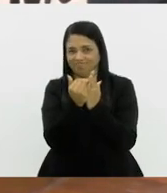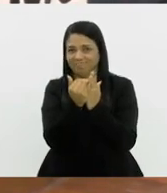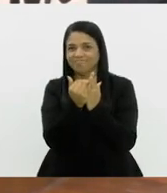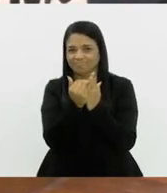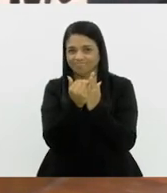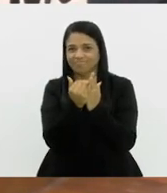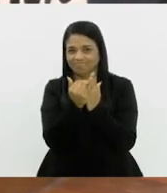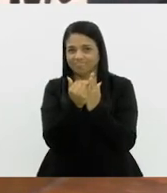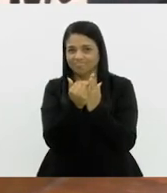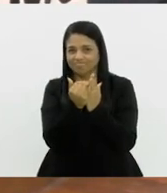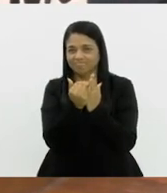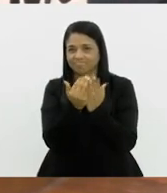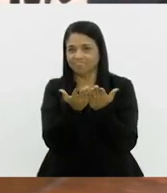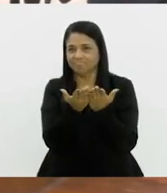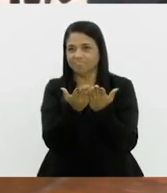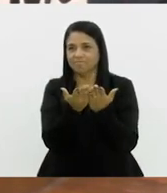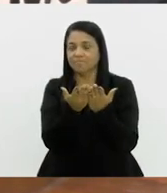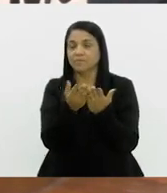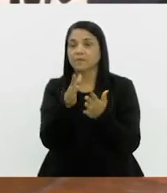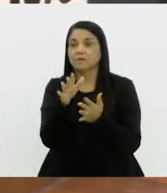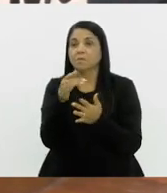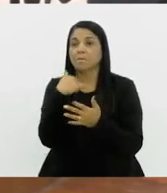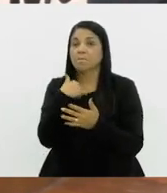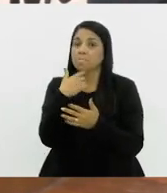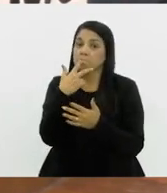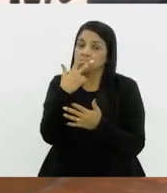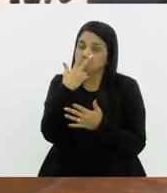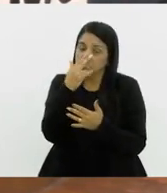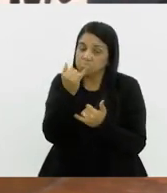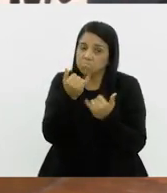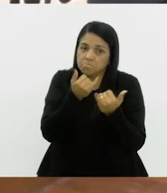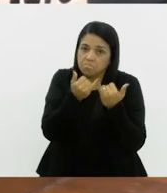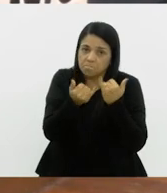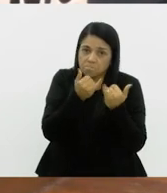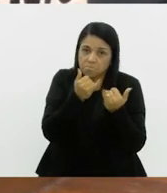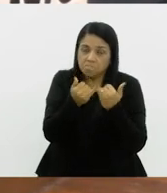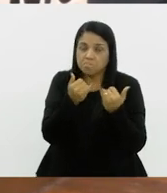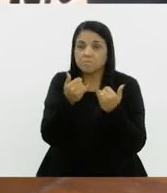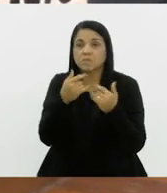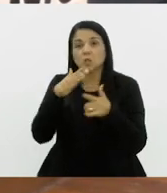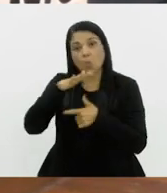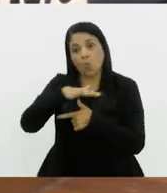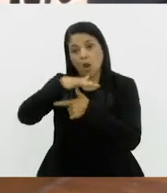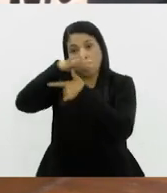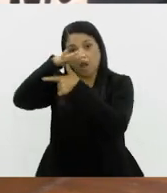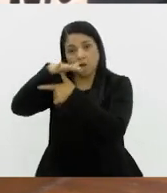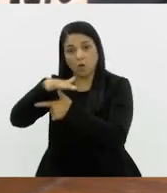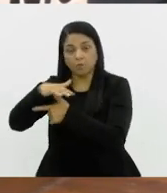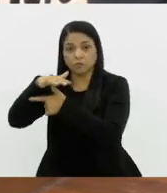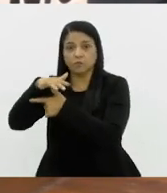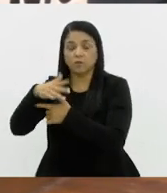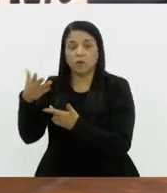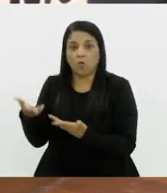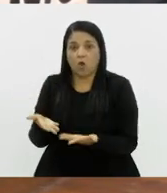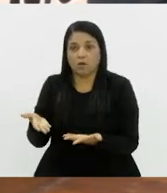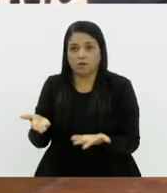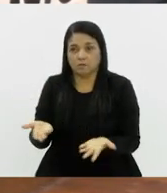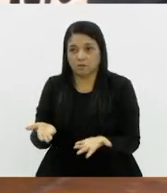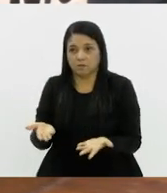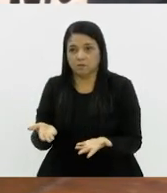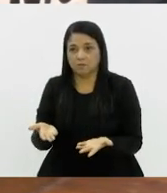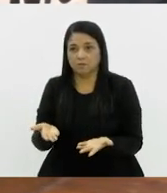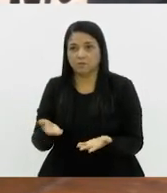dessa questão, entende? Falou assim, ó, GPS. Aparentemente pode ser que esteja errado, mas GPS, tem um helicóptero voando aqui GPS agora. GPS pega isso, pessoal. Você